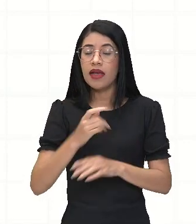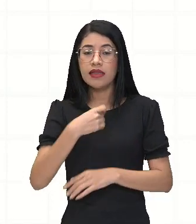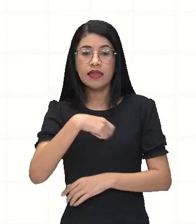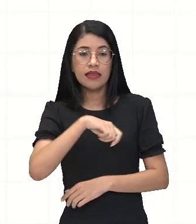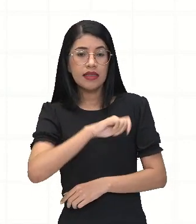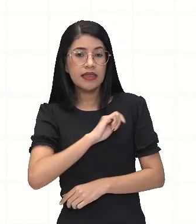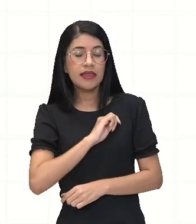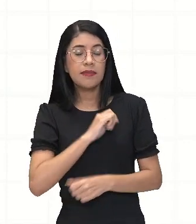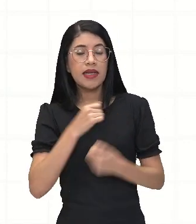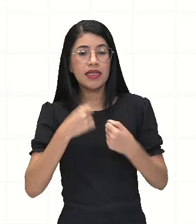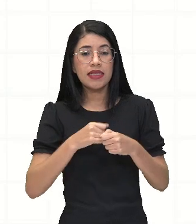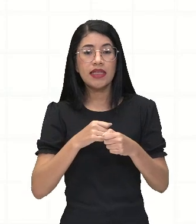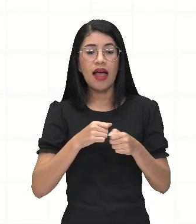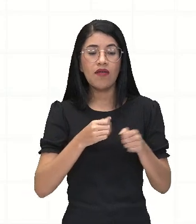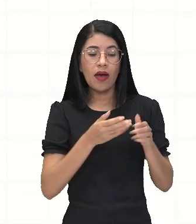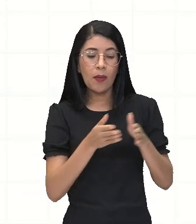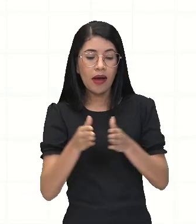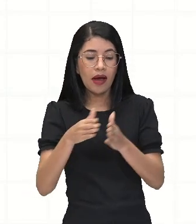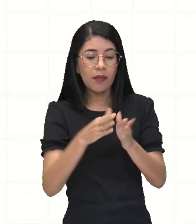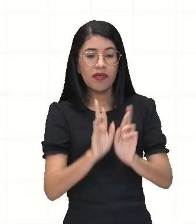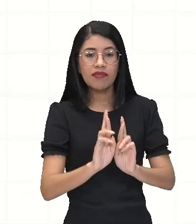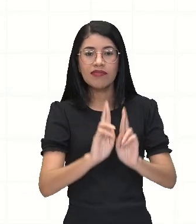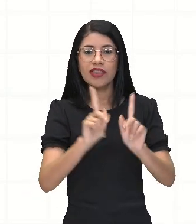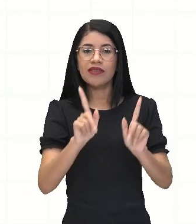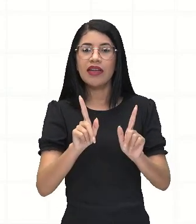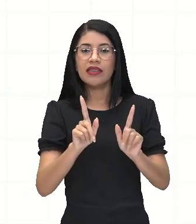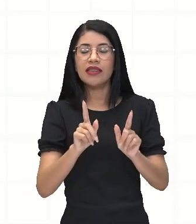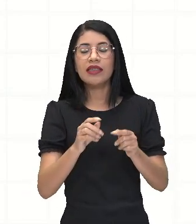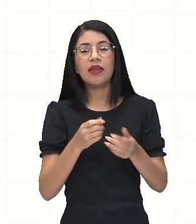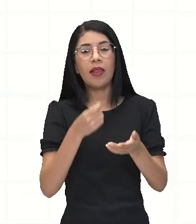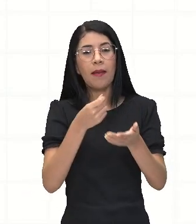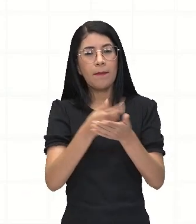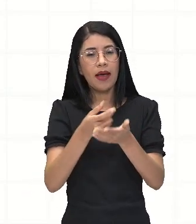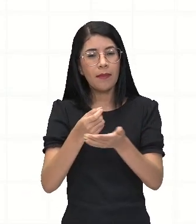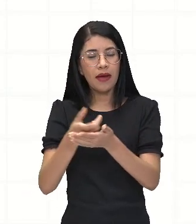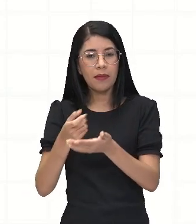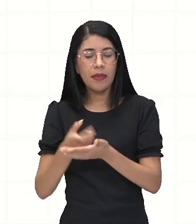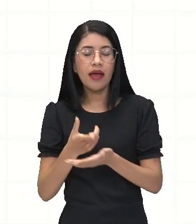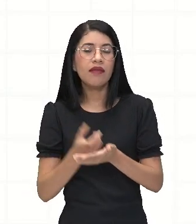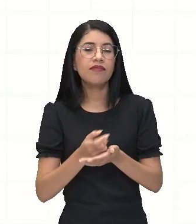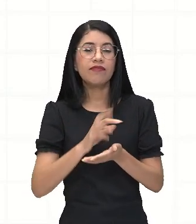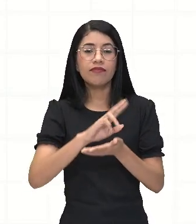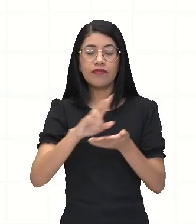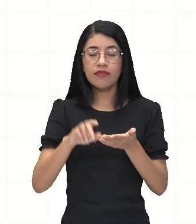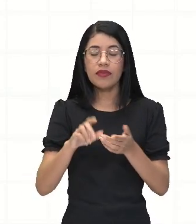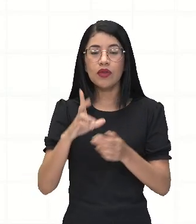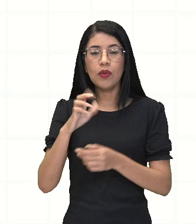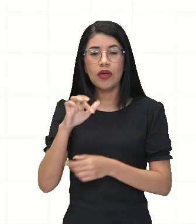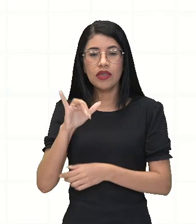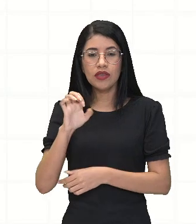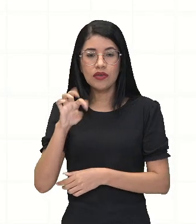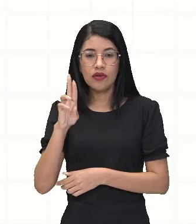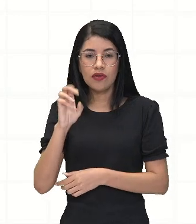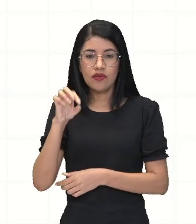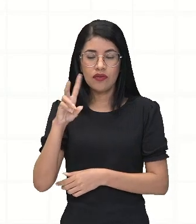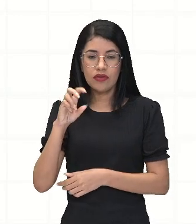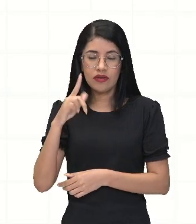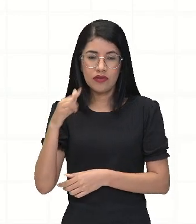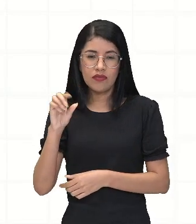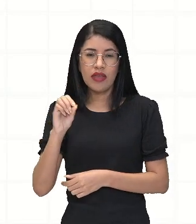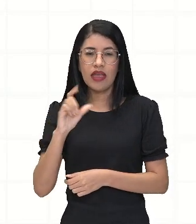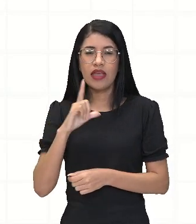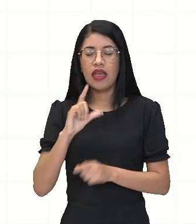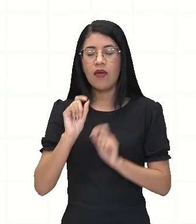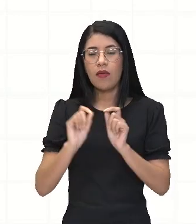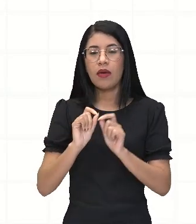encontrar um outro caminho, ela vai financiar a expedição de Cristóvão Colombo, que vai margear o Atlântico,